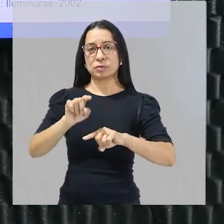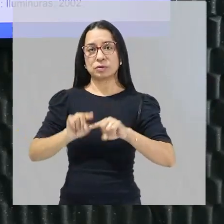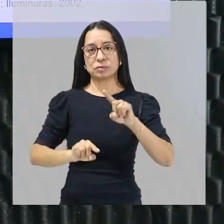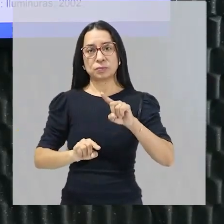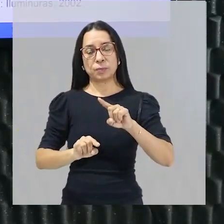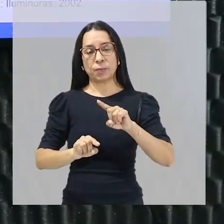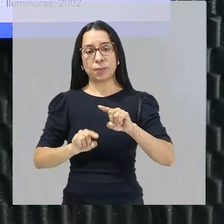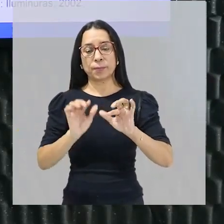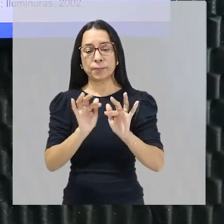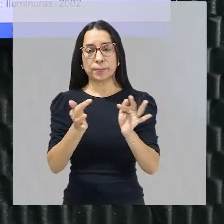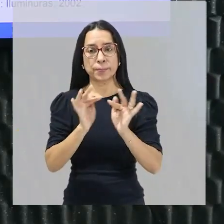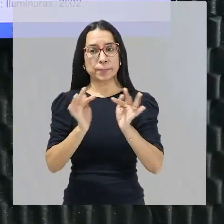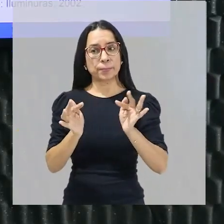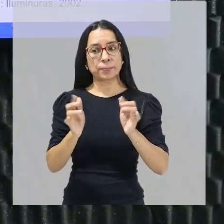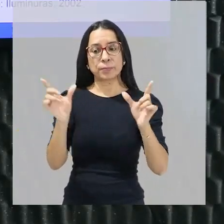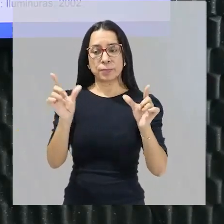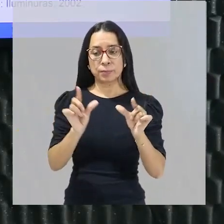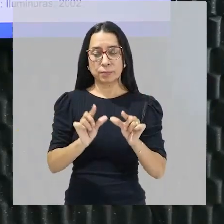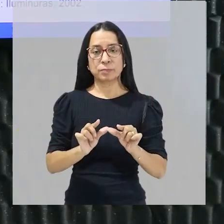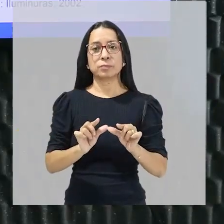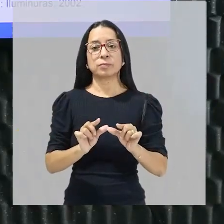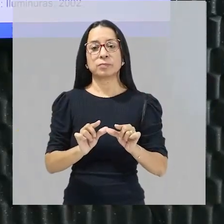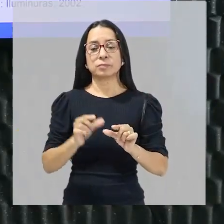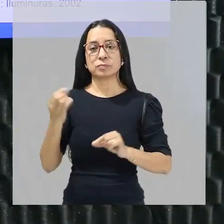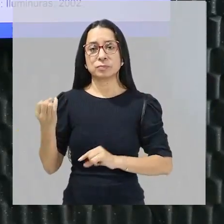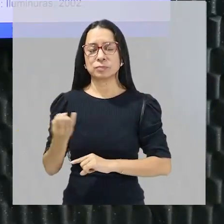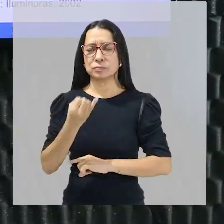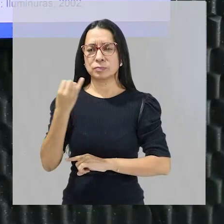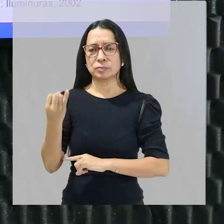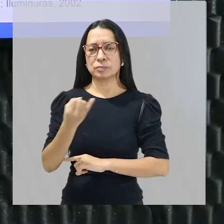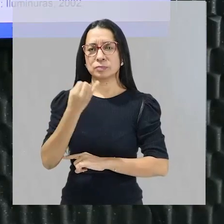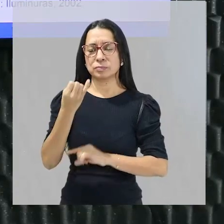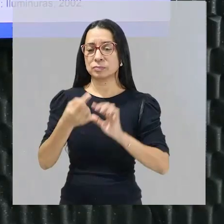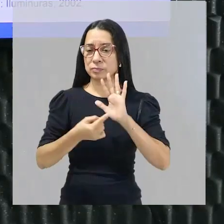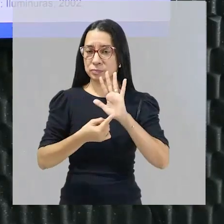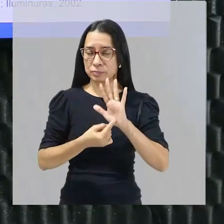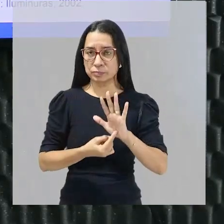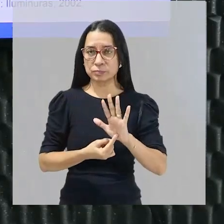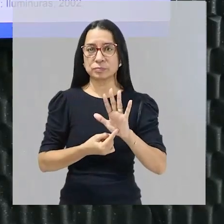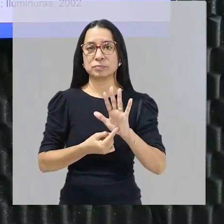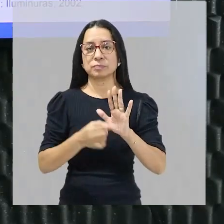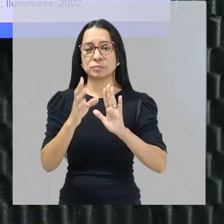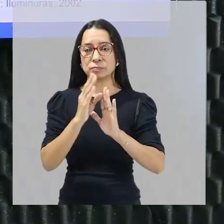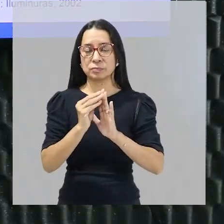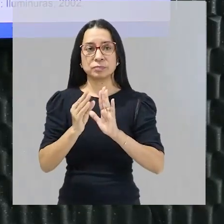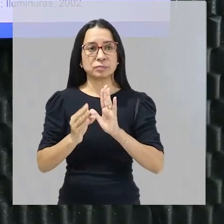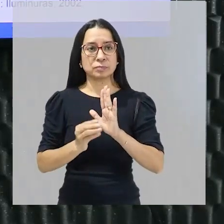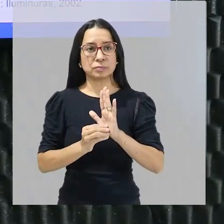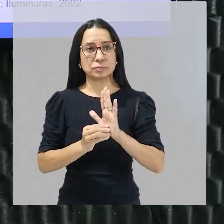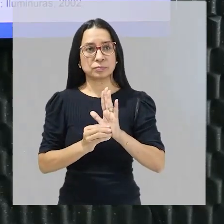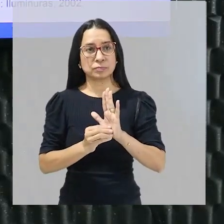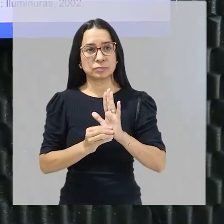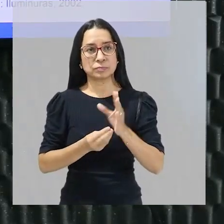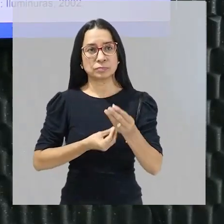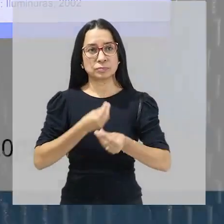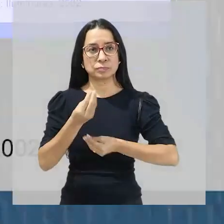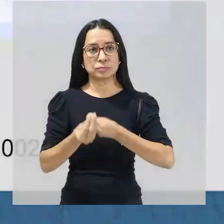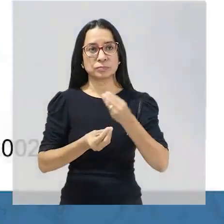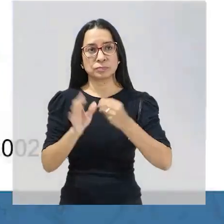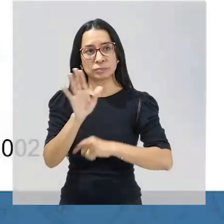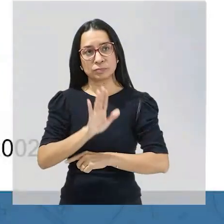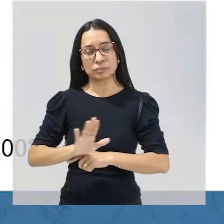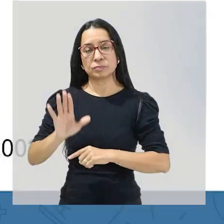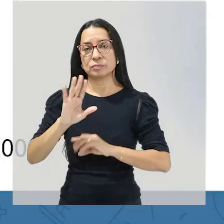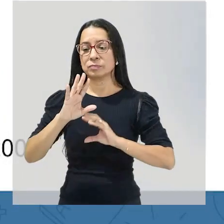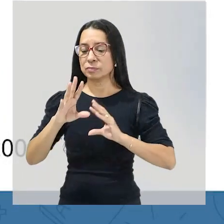forma simples, até minimista, mas interessante de apresentar o conteúdo, tá? De uma maneira geral, um